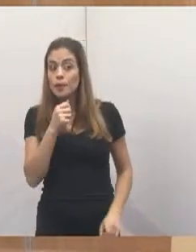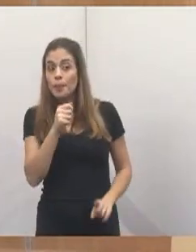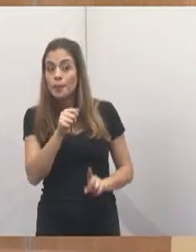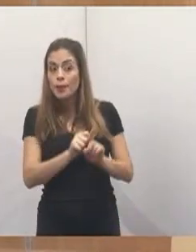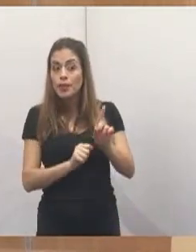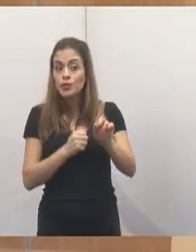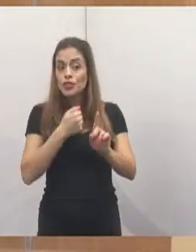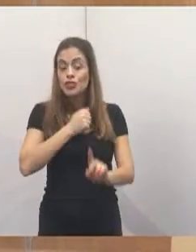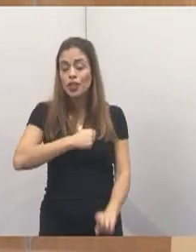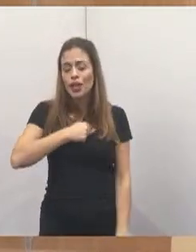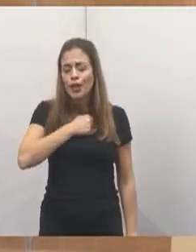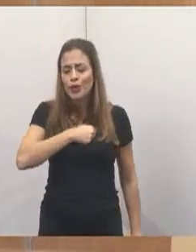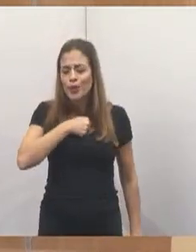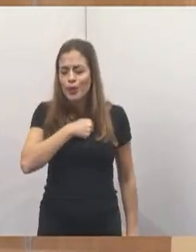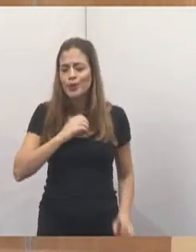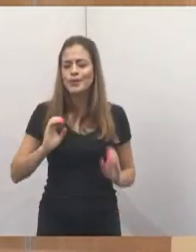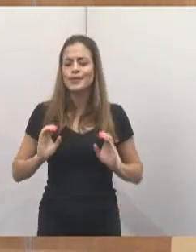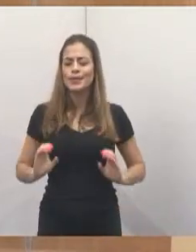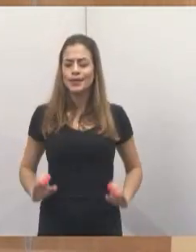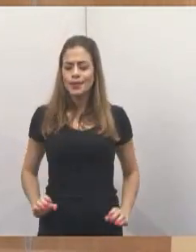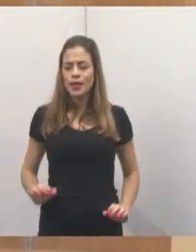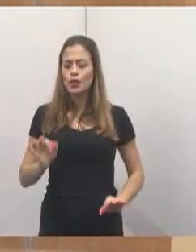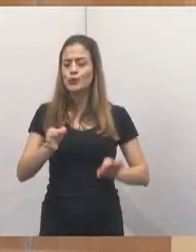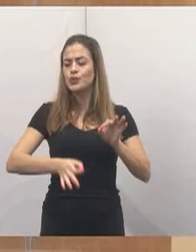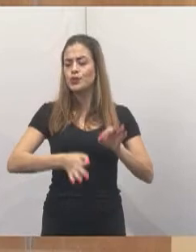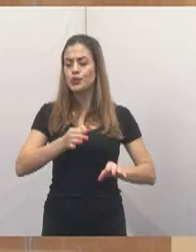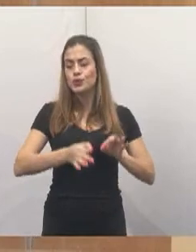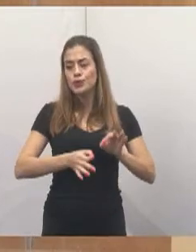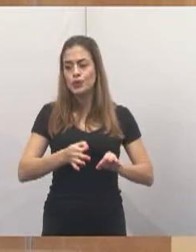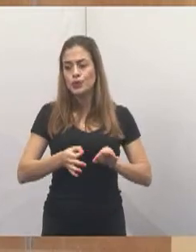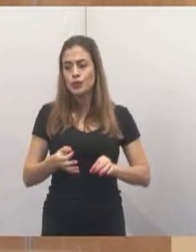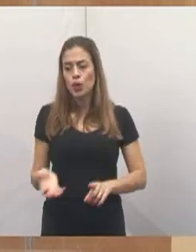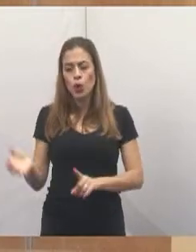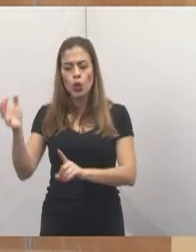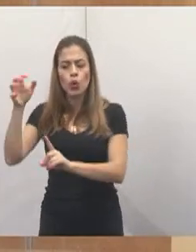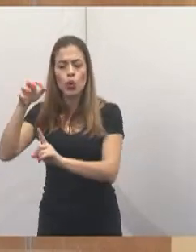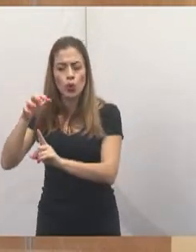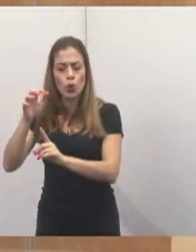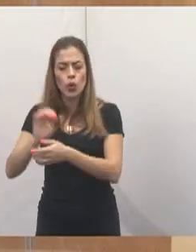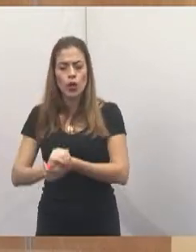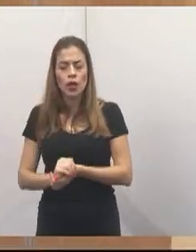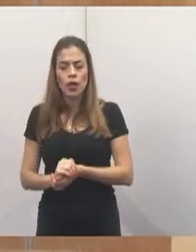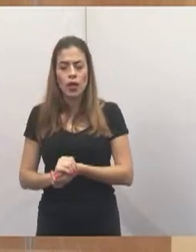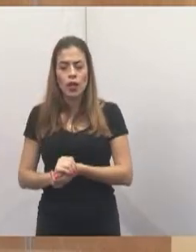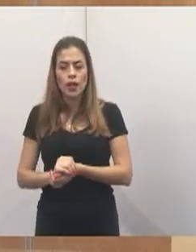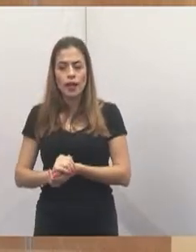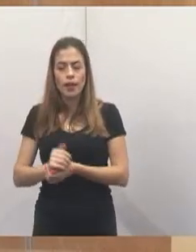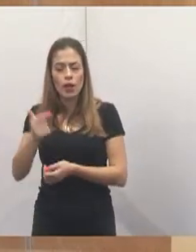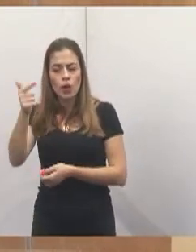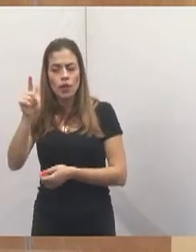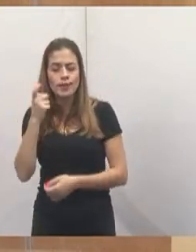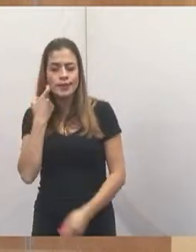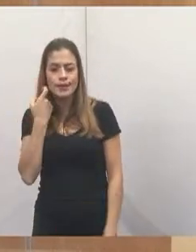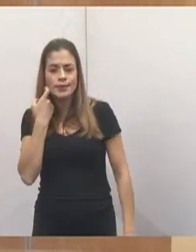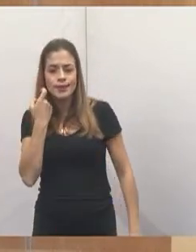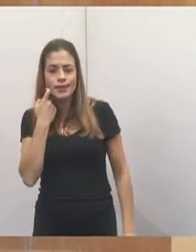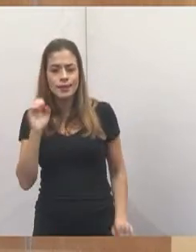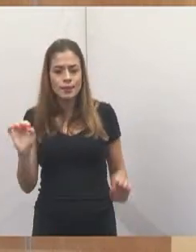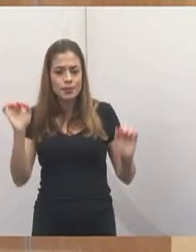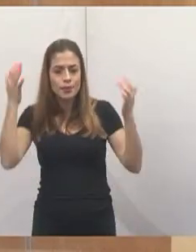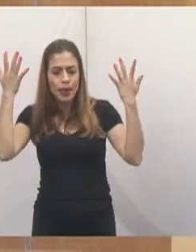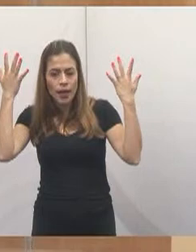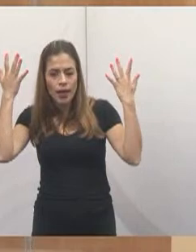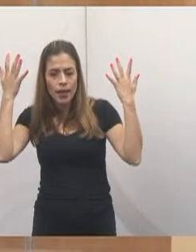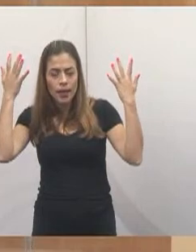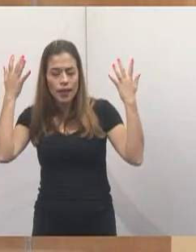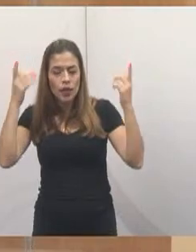o mês da justiça, e nós vamos coroar, na nossa próxima sexta-feira, agora dia 11, que é o dia que a gente comemora, nós vamos fazer